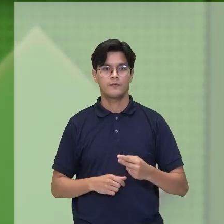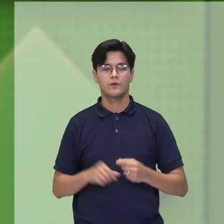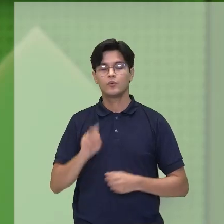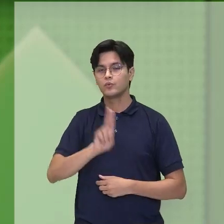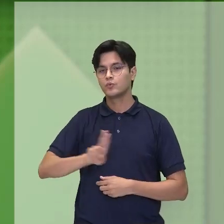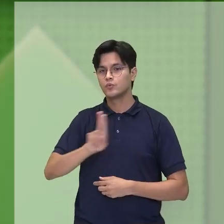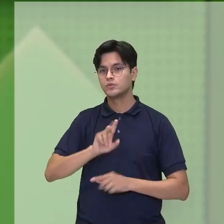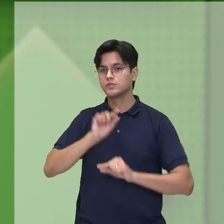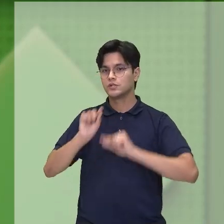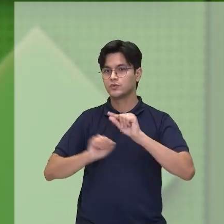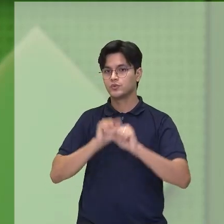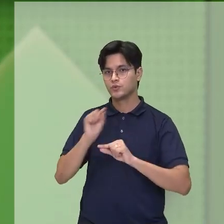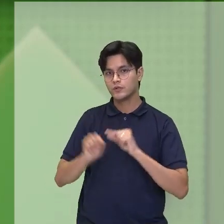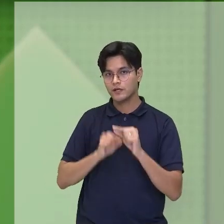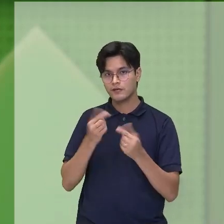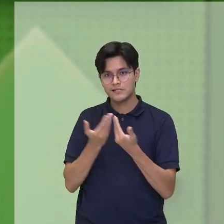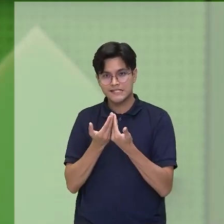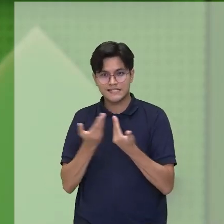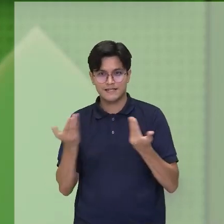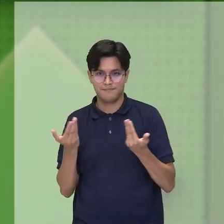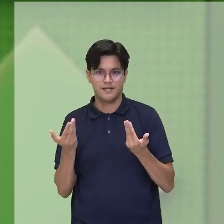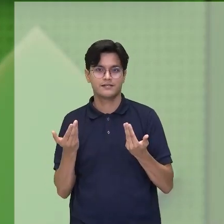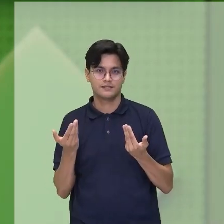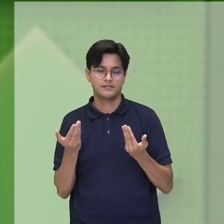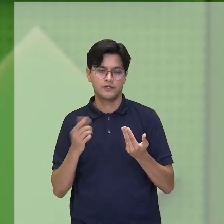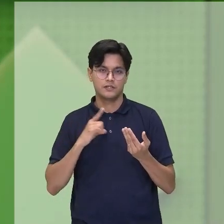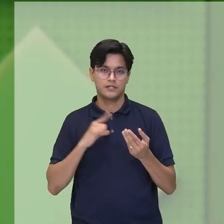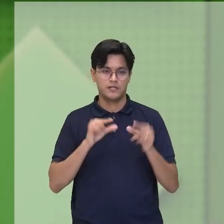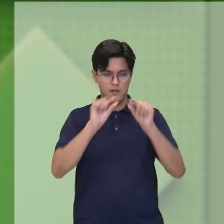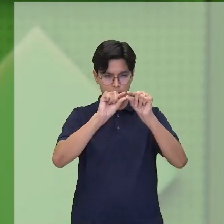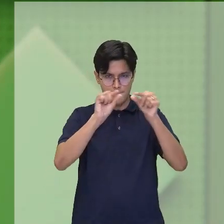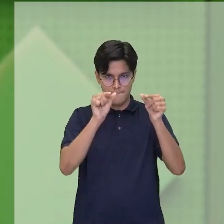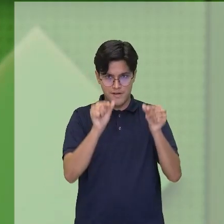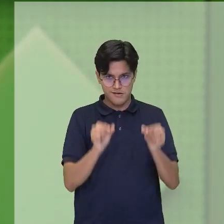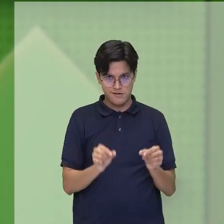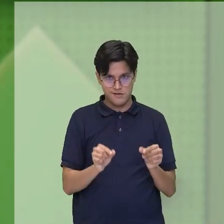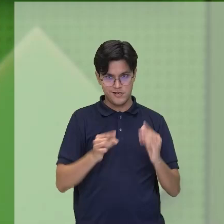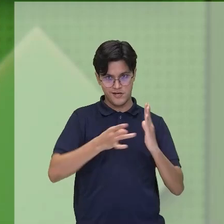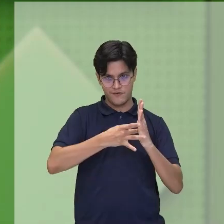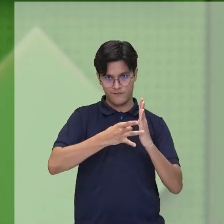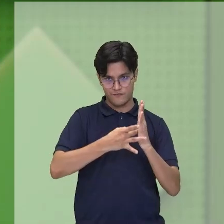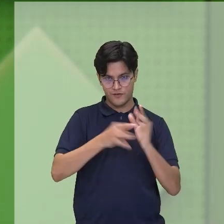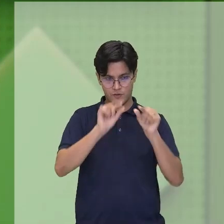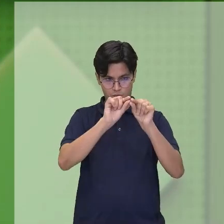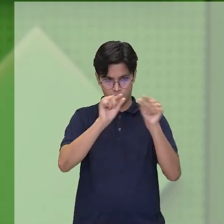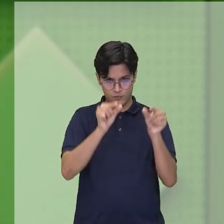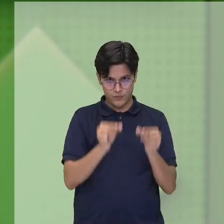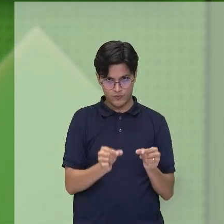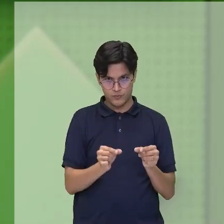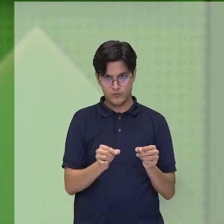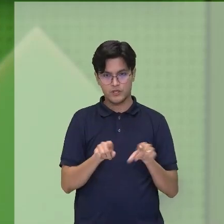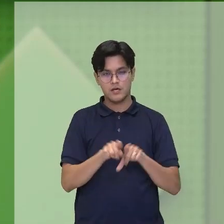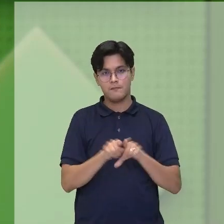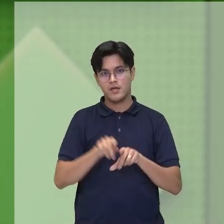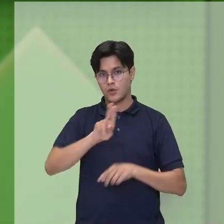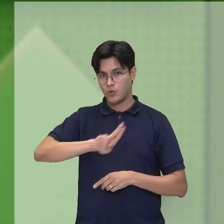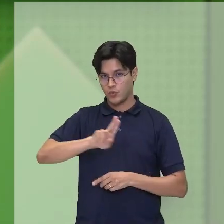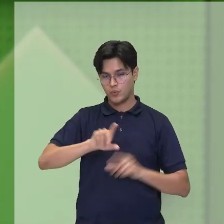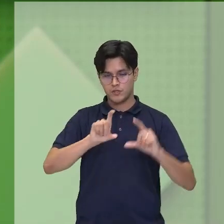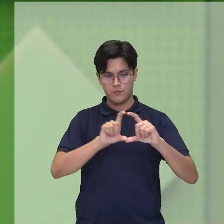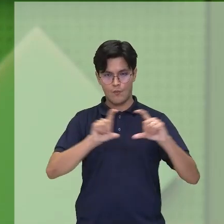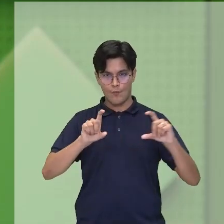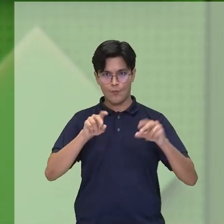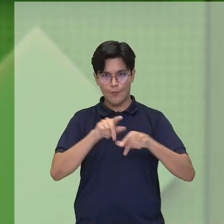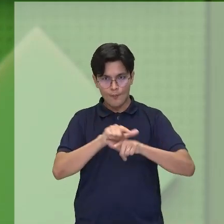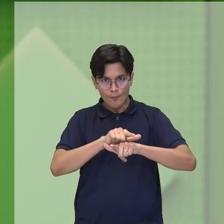Através do isolamento lá da parede de vidro, certo? O vácuo, através